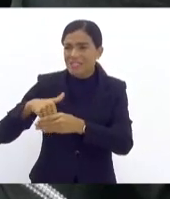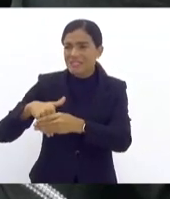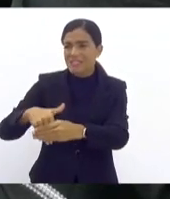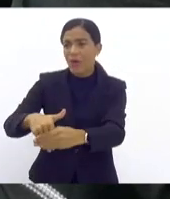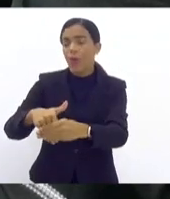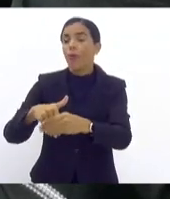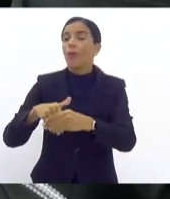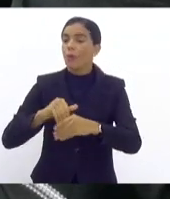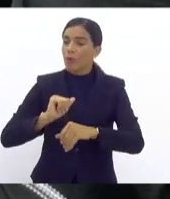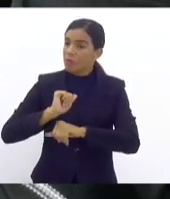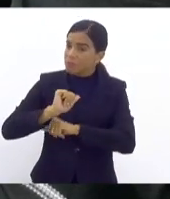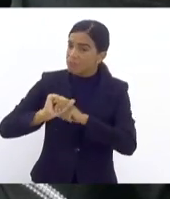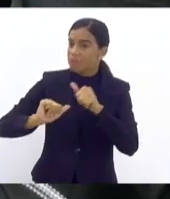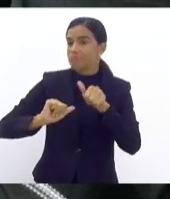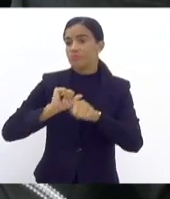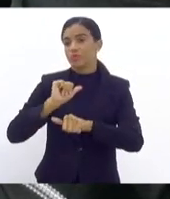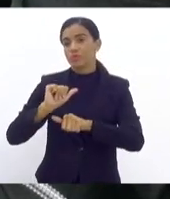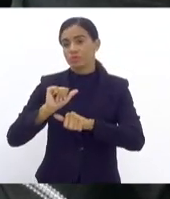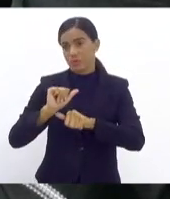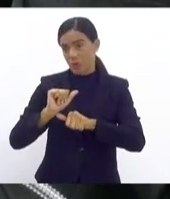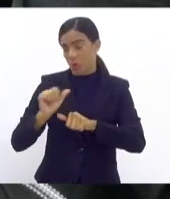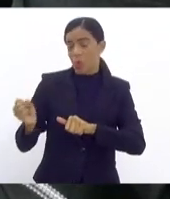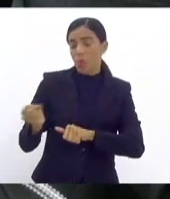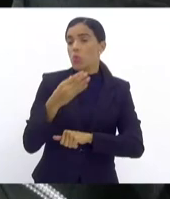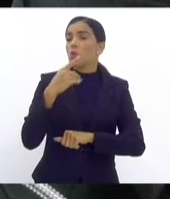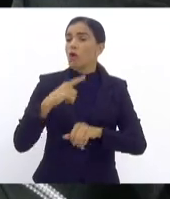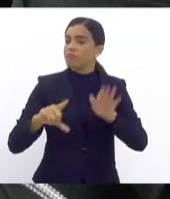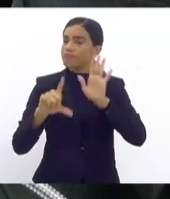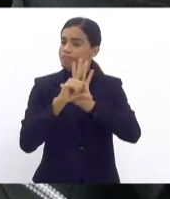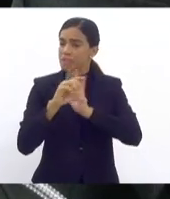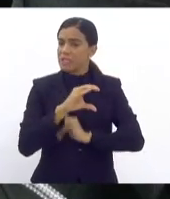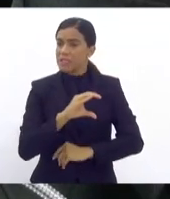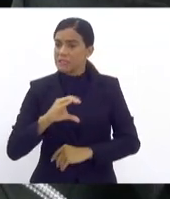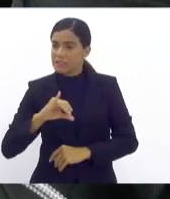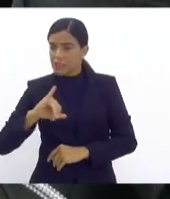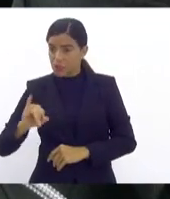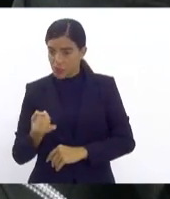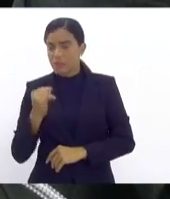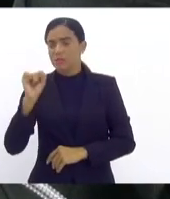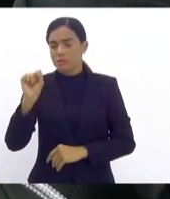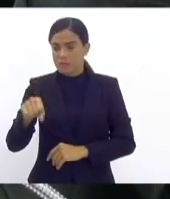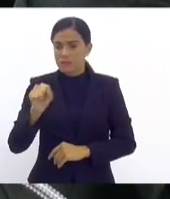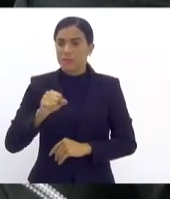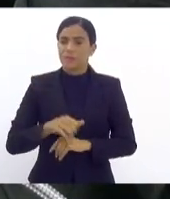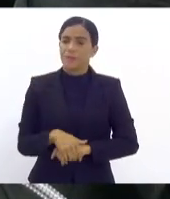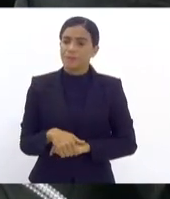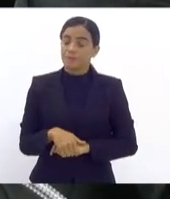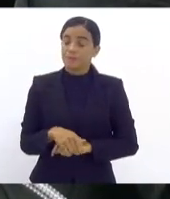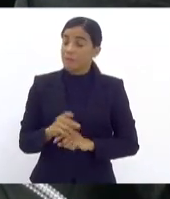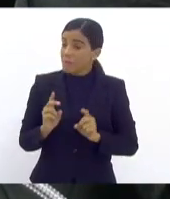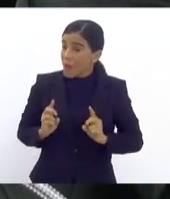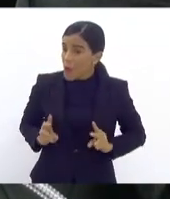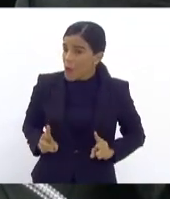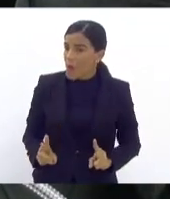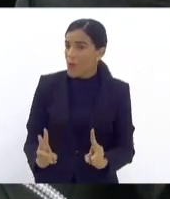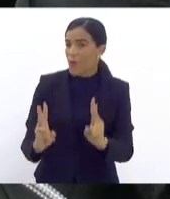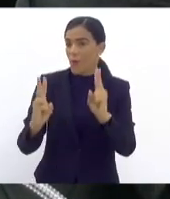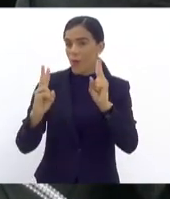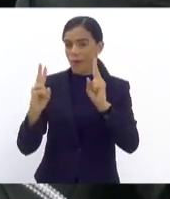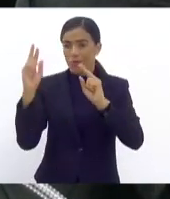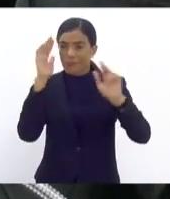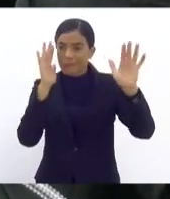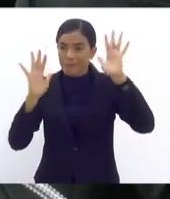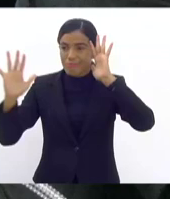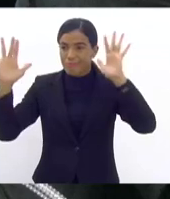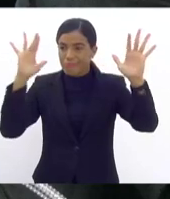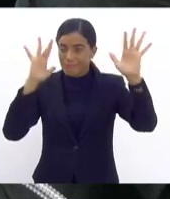se constituir uma norma jurisprudencial da CCJ, sim. Mas continuo insistindo na tese de que